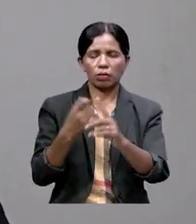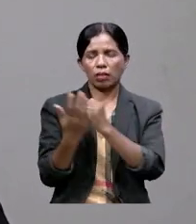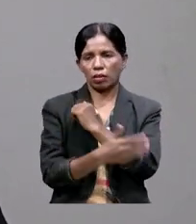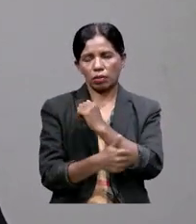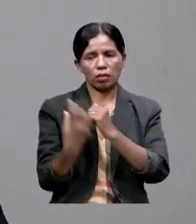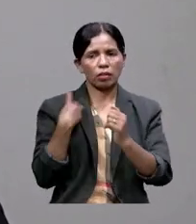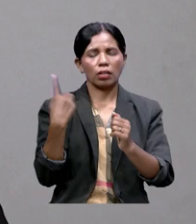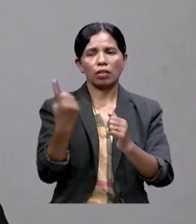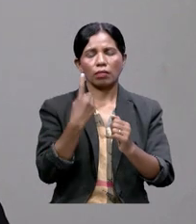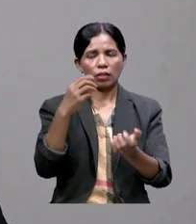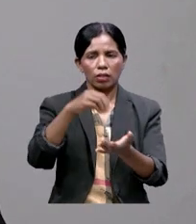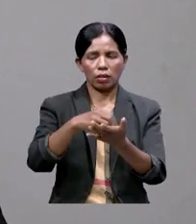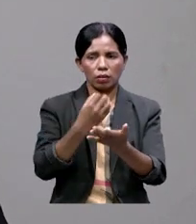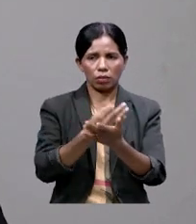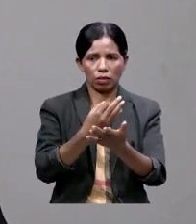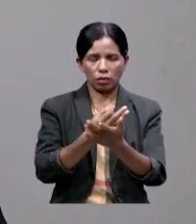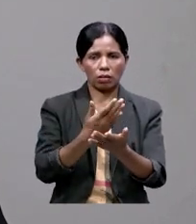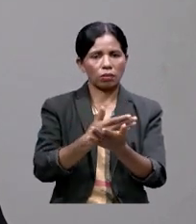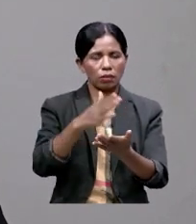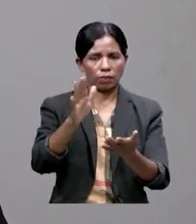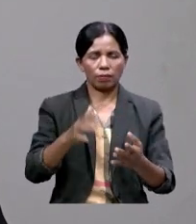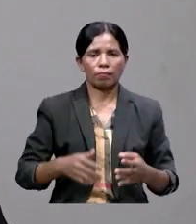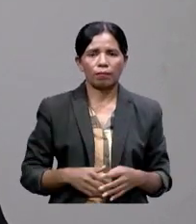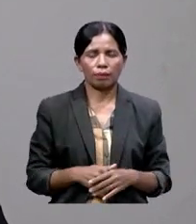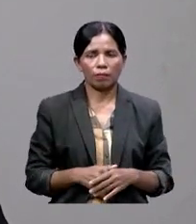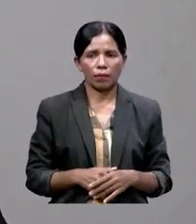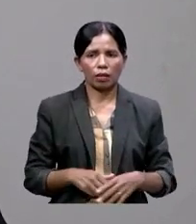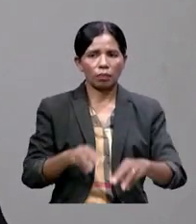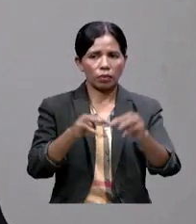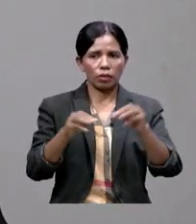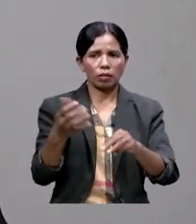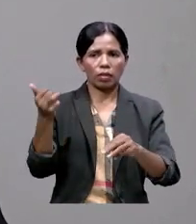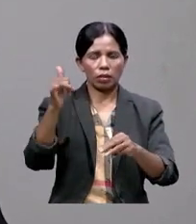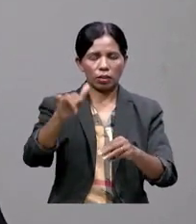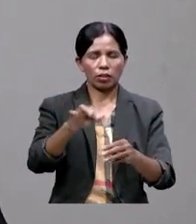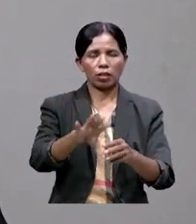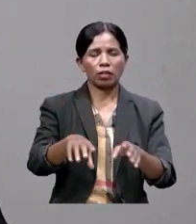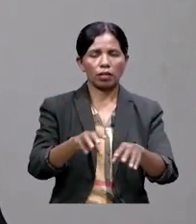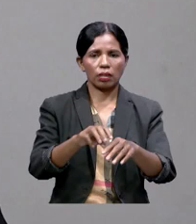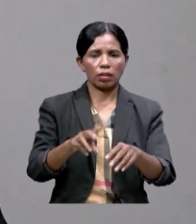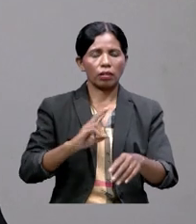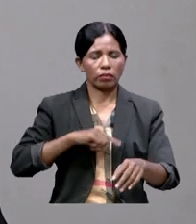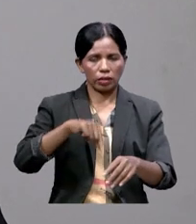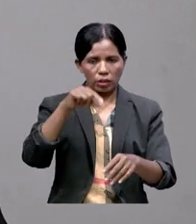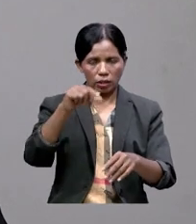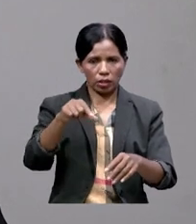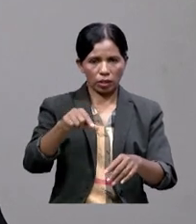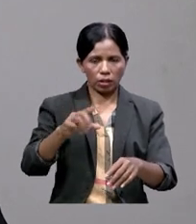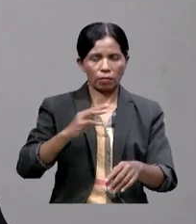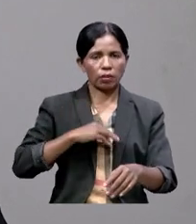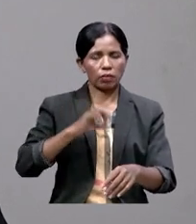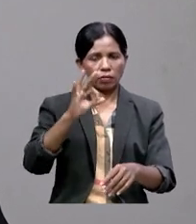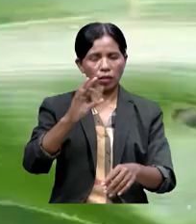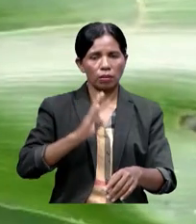fatia em caratina está osa muri belo município sira nebe plantação retan estragos mac viqueque manufai